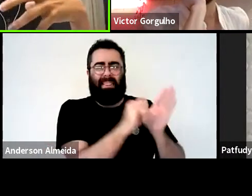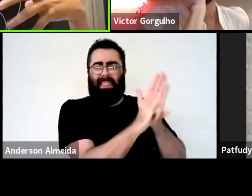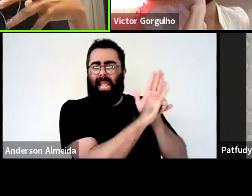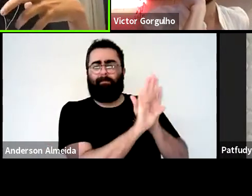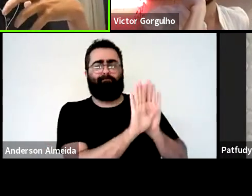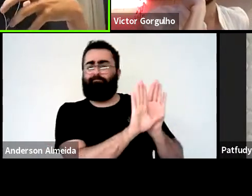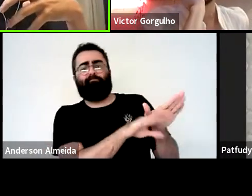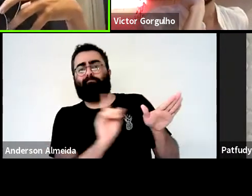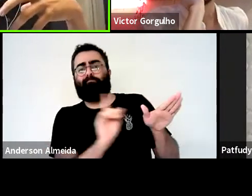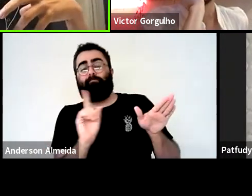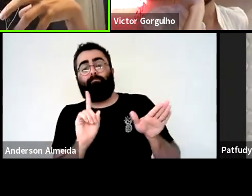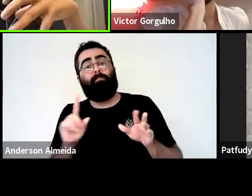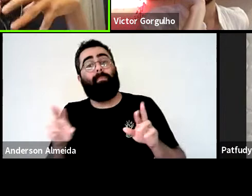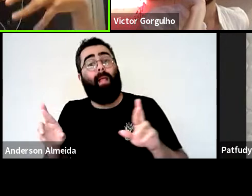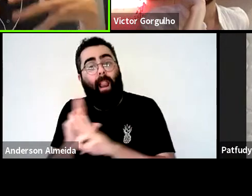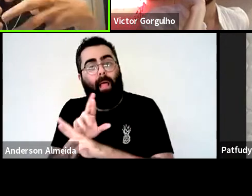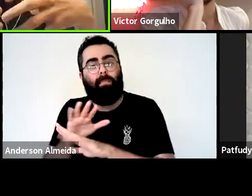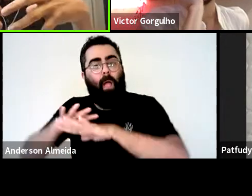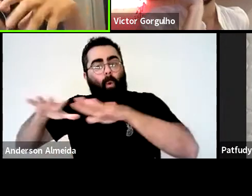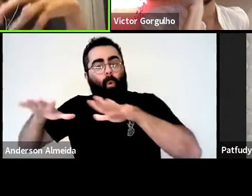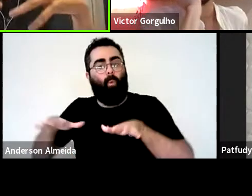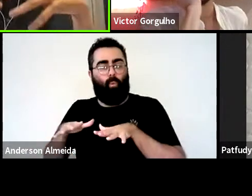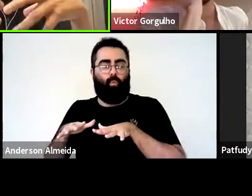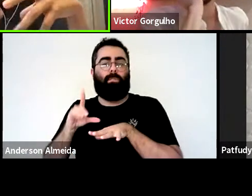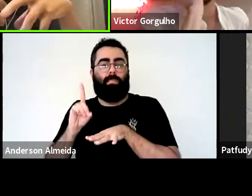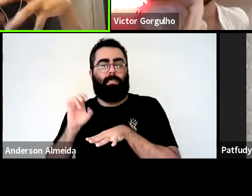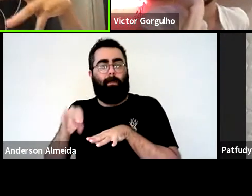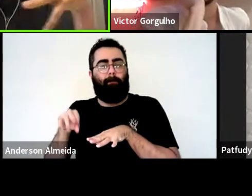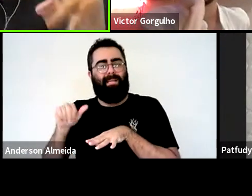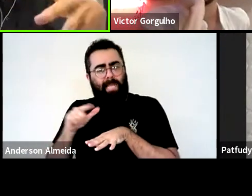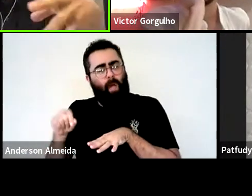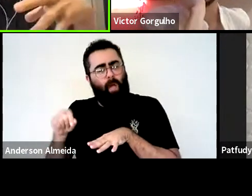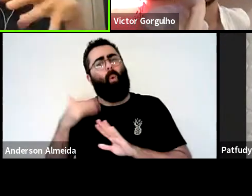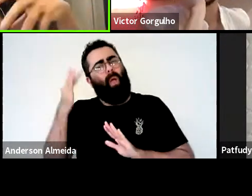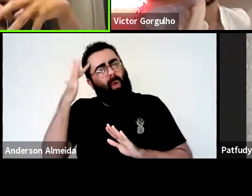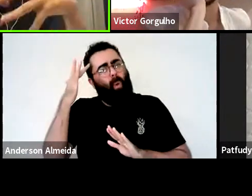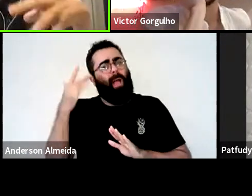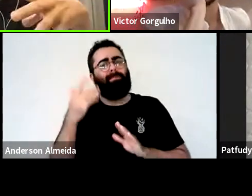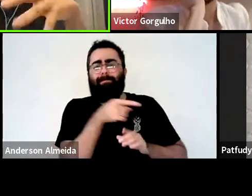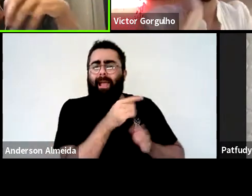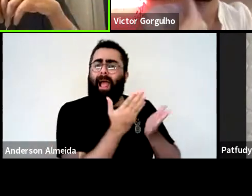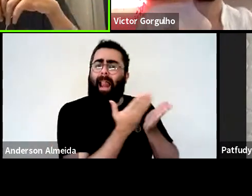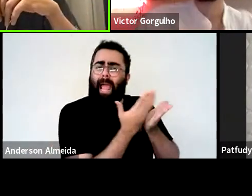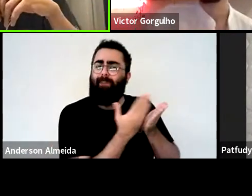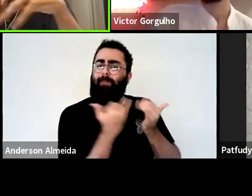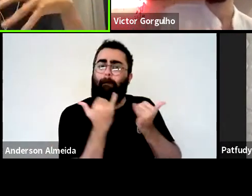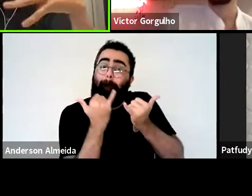acho que o filme de vocês nos coloca imediatamente numa dimensão. Eu entro